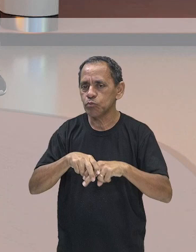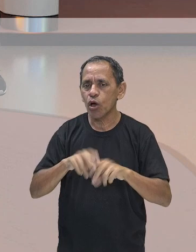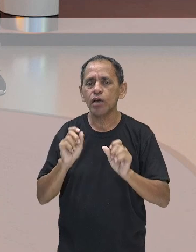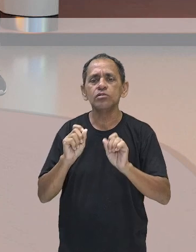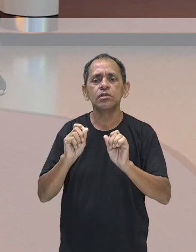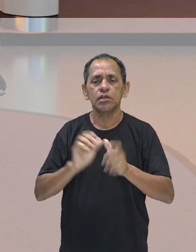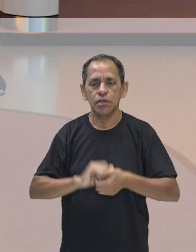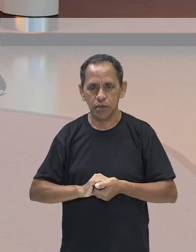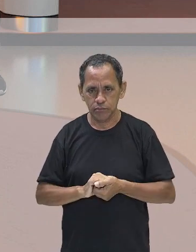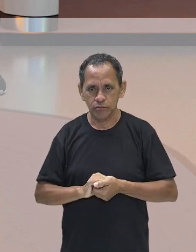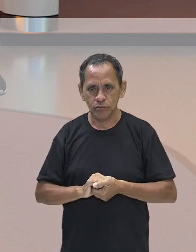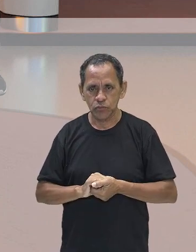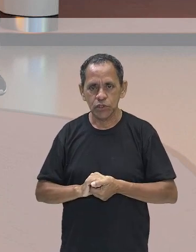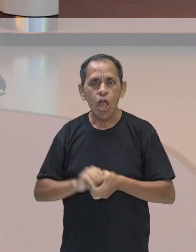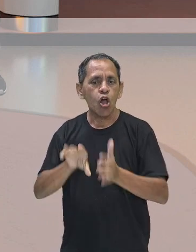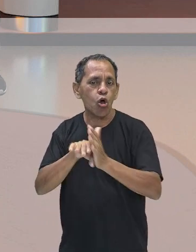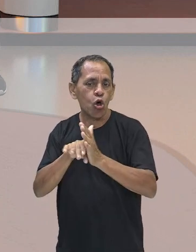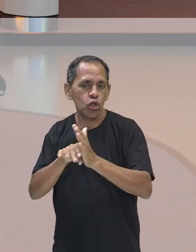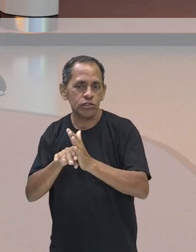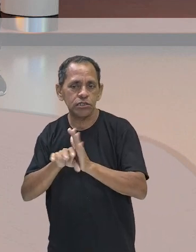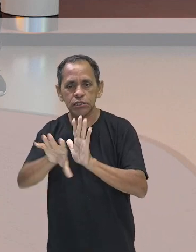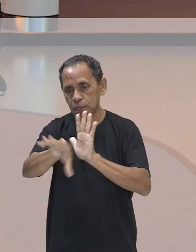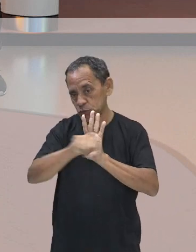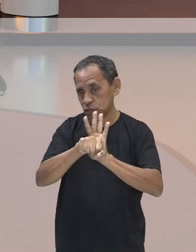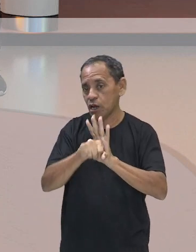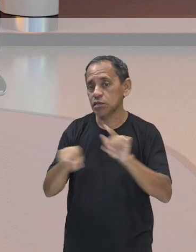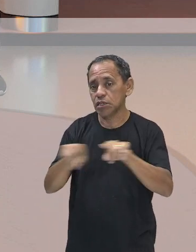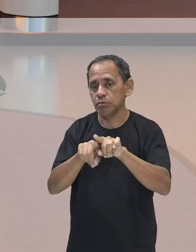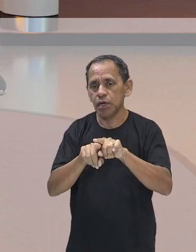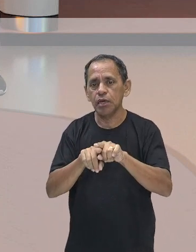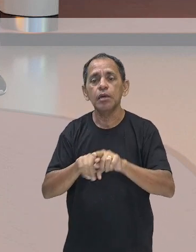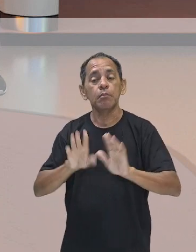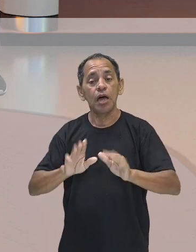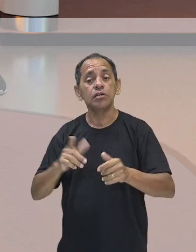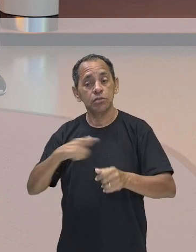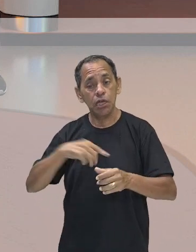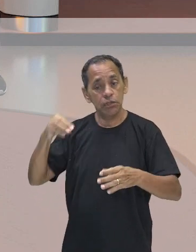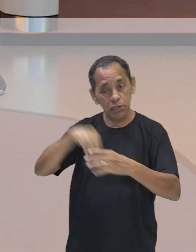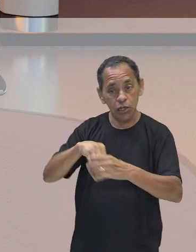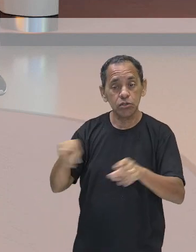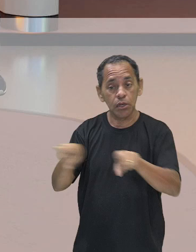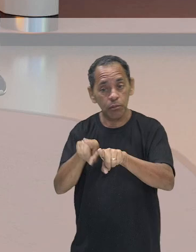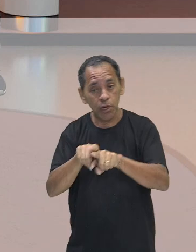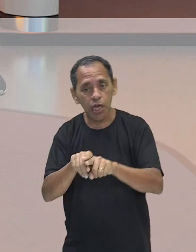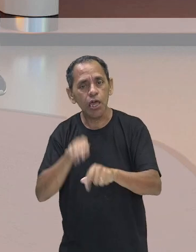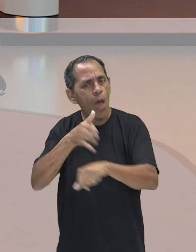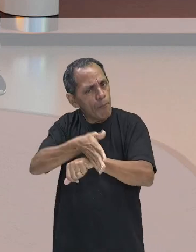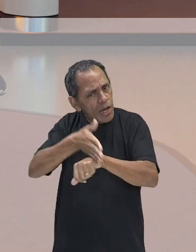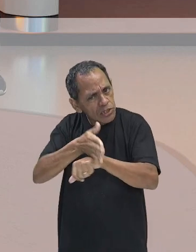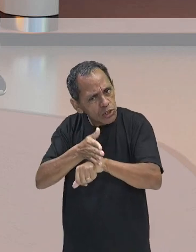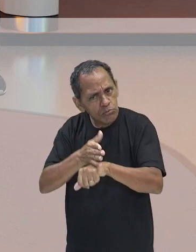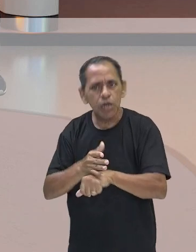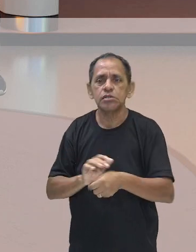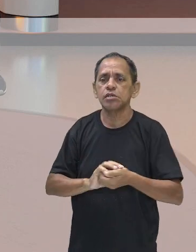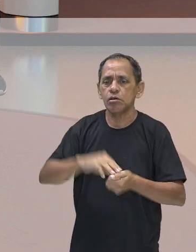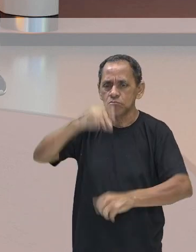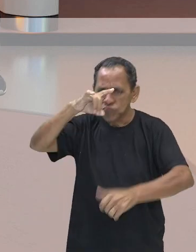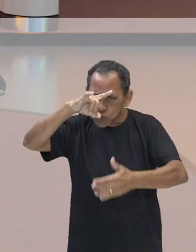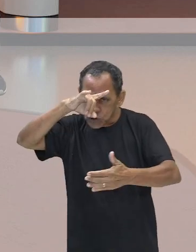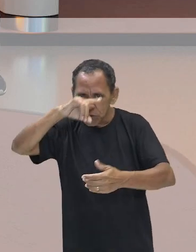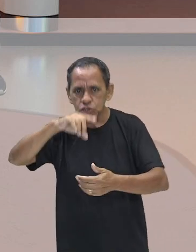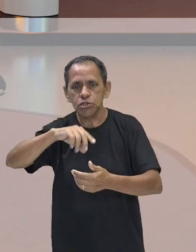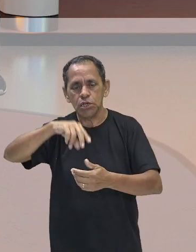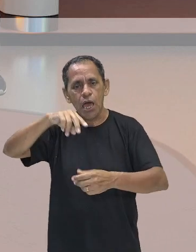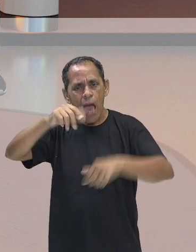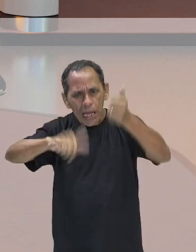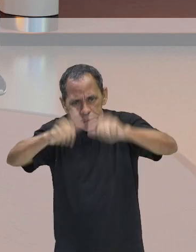existe e é também passiva ali da investigação histórica, através da análise de documentos, da